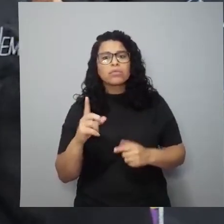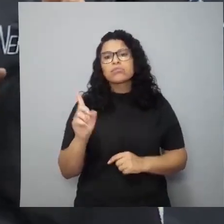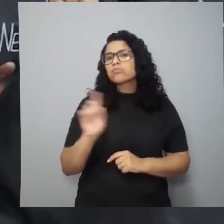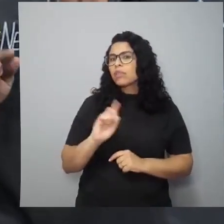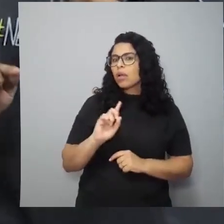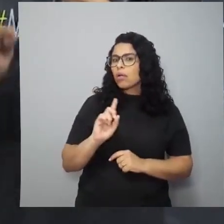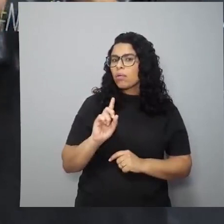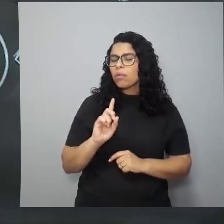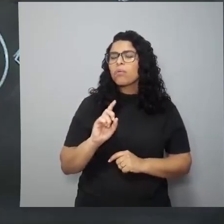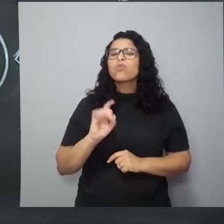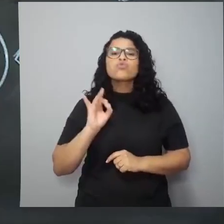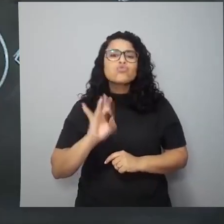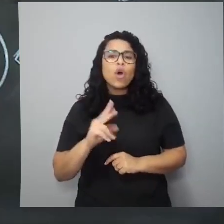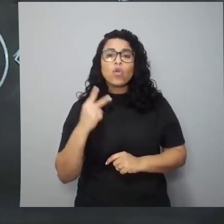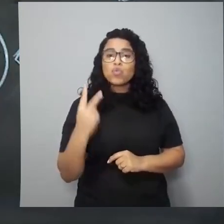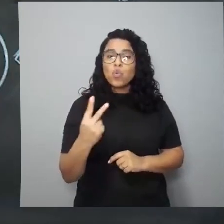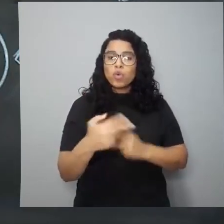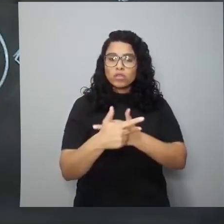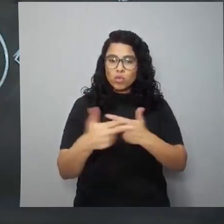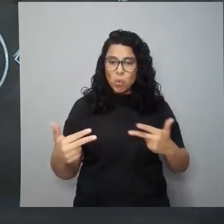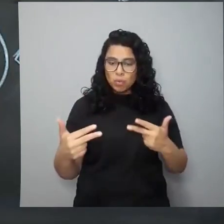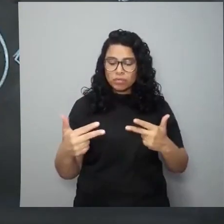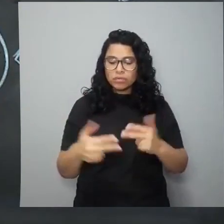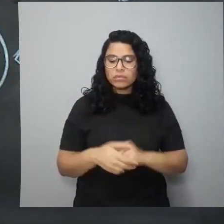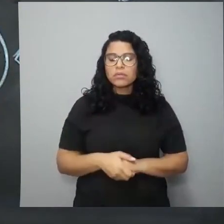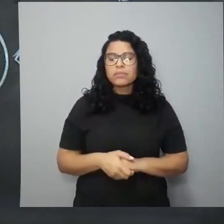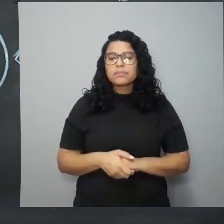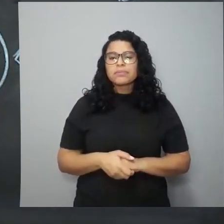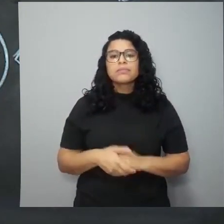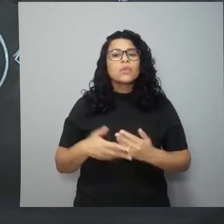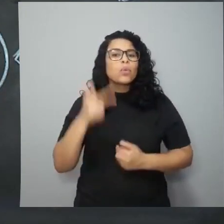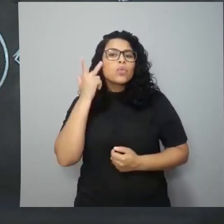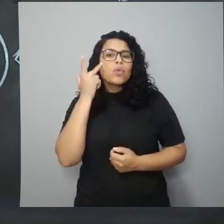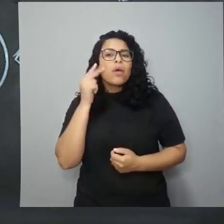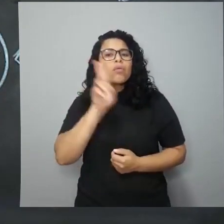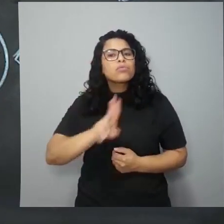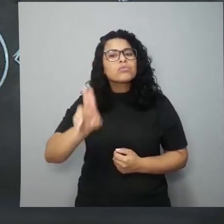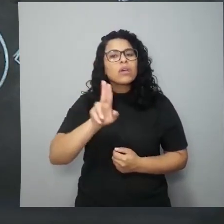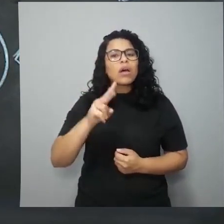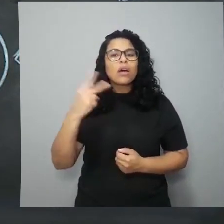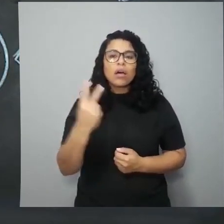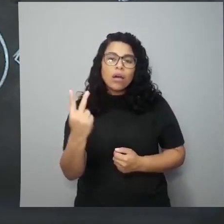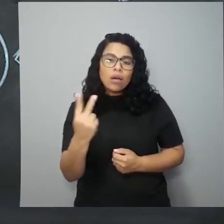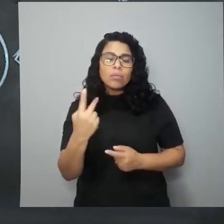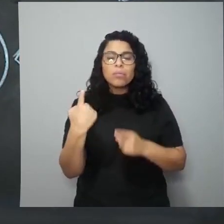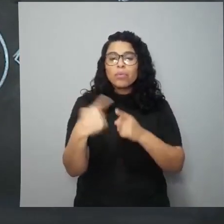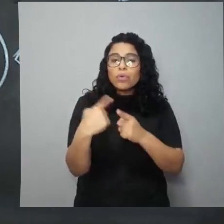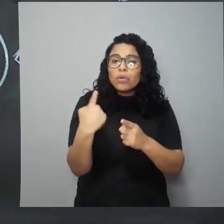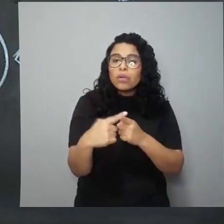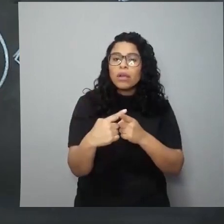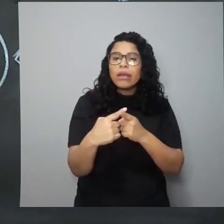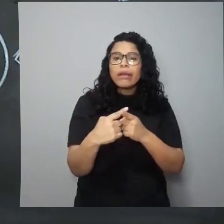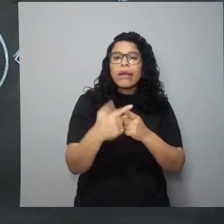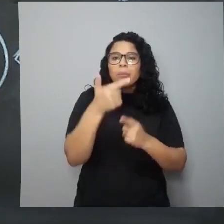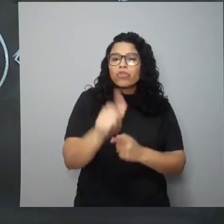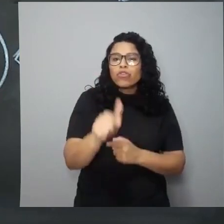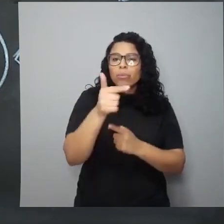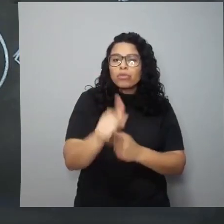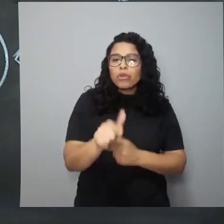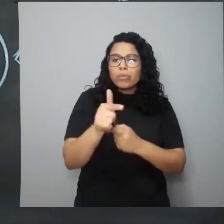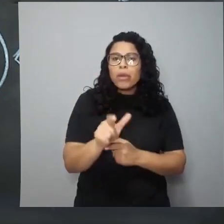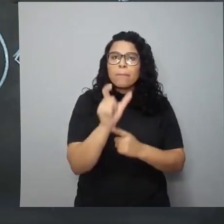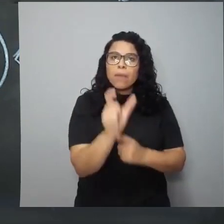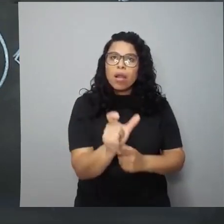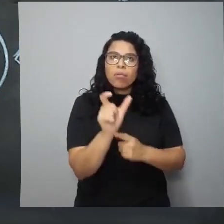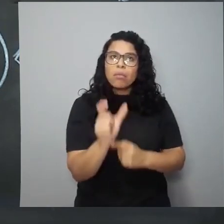usar para 2 coisas. É muito comum utilizar o ambos para evitar repetição de palavras na língua. Isso vai ajudar muito o seu texto. Então, às vezes você